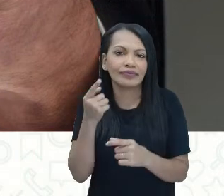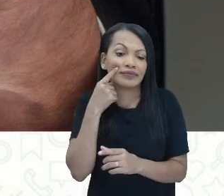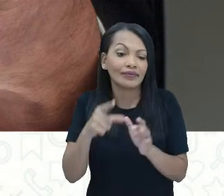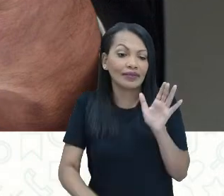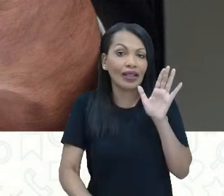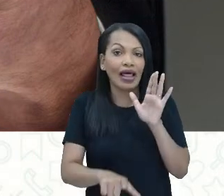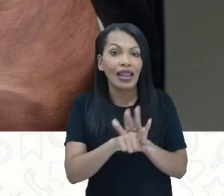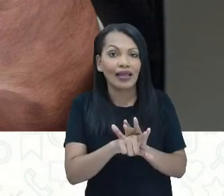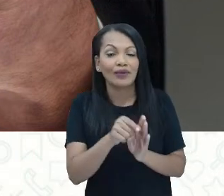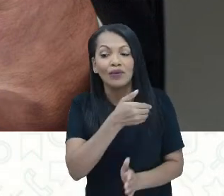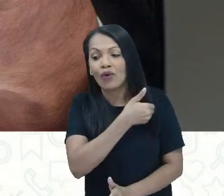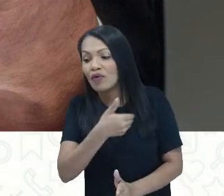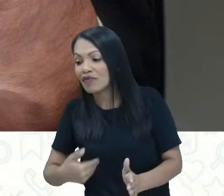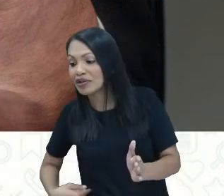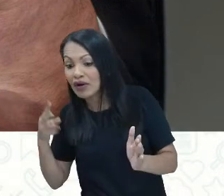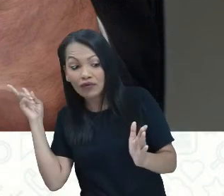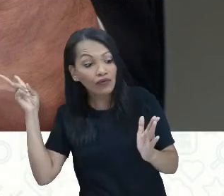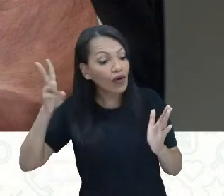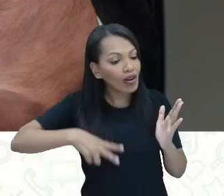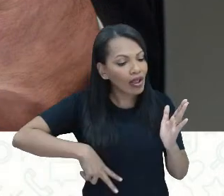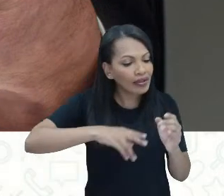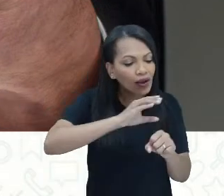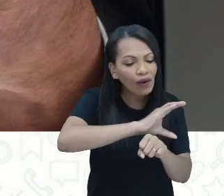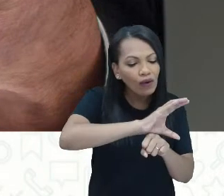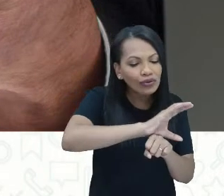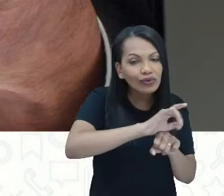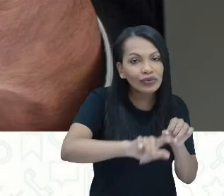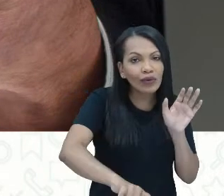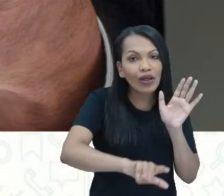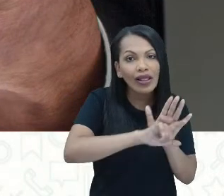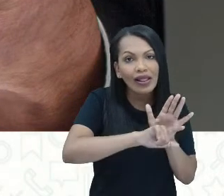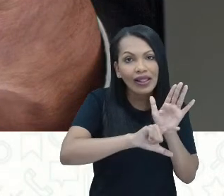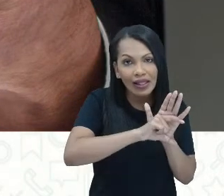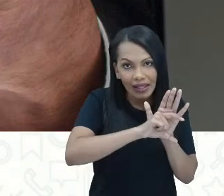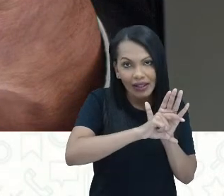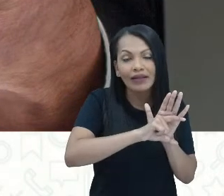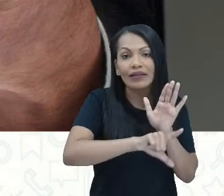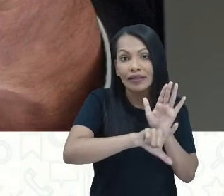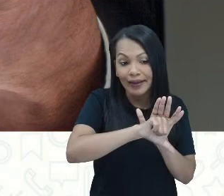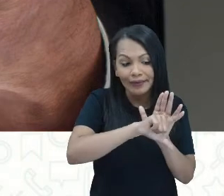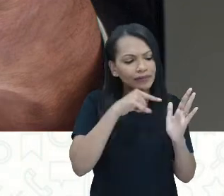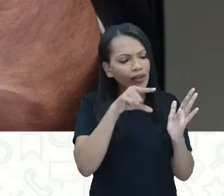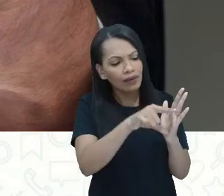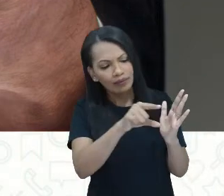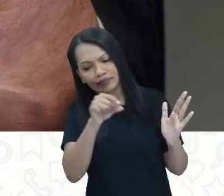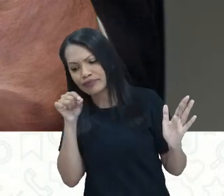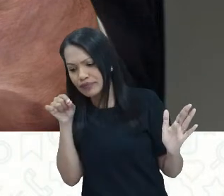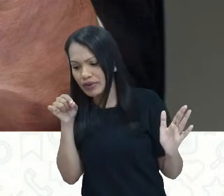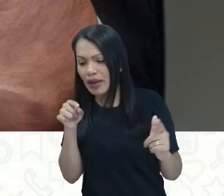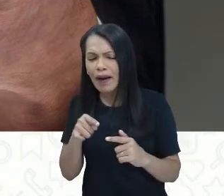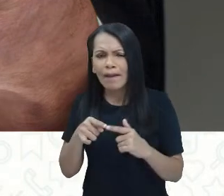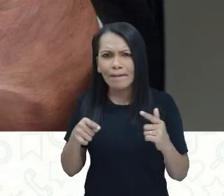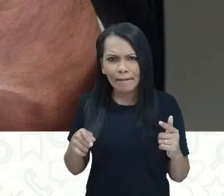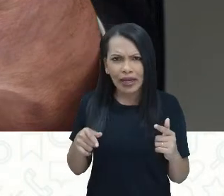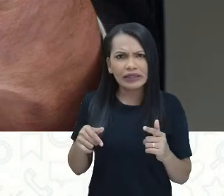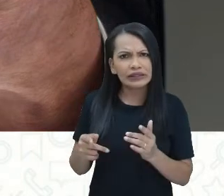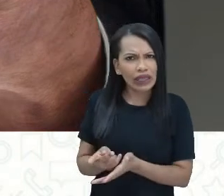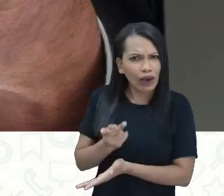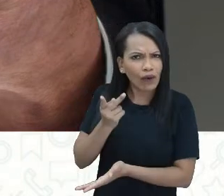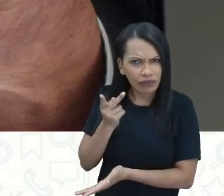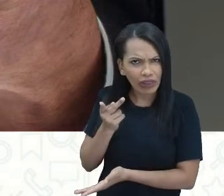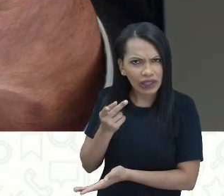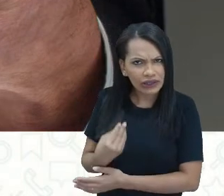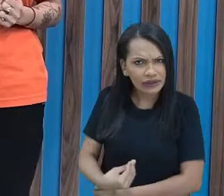esses direitos garantidos na Constituição, mas será que eles de fato chegam até a nós? Eita,